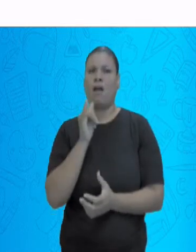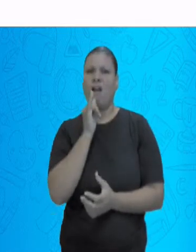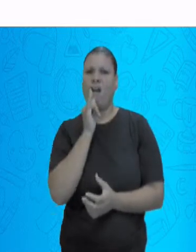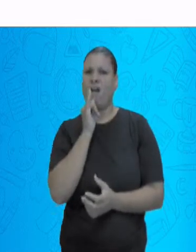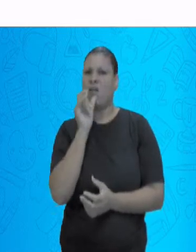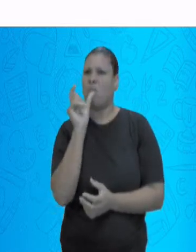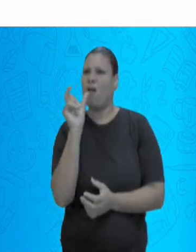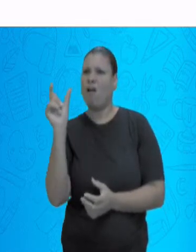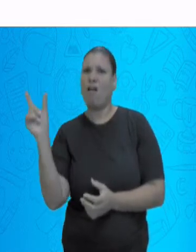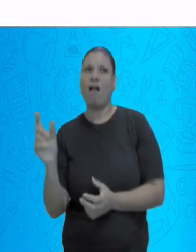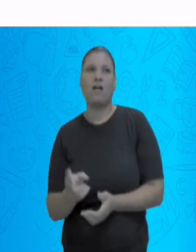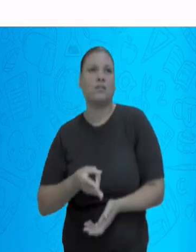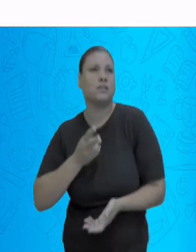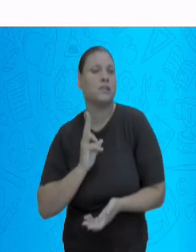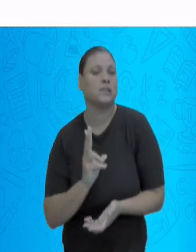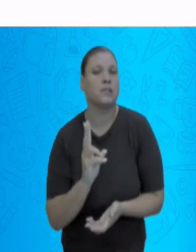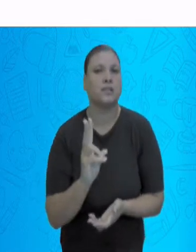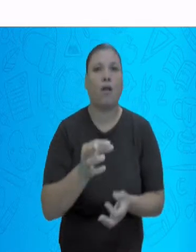essa história.